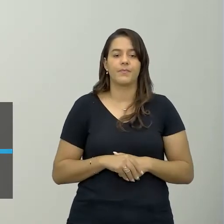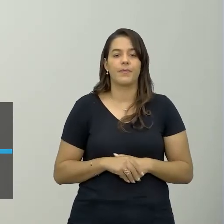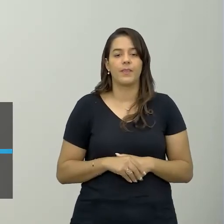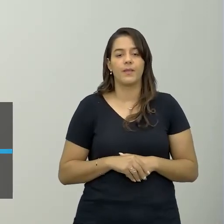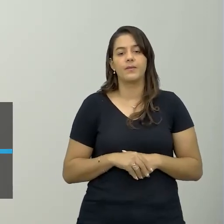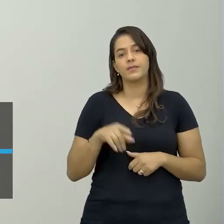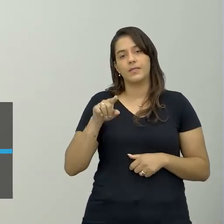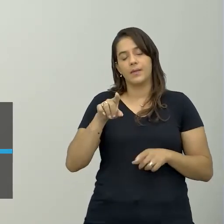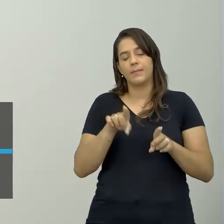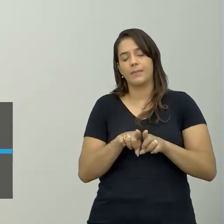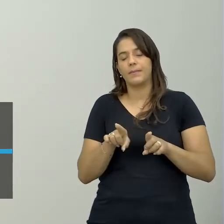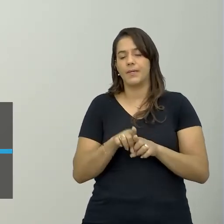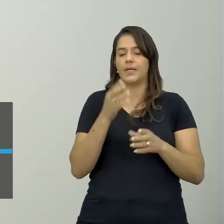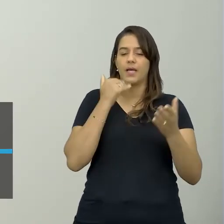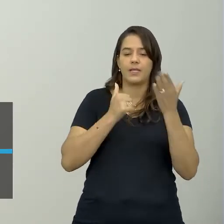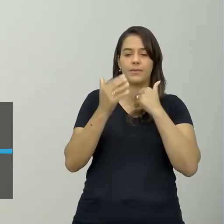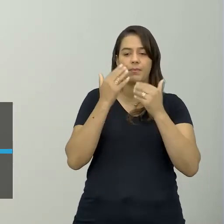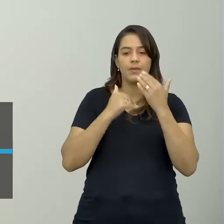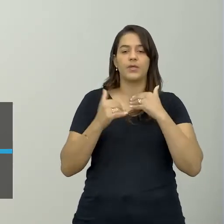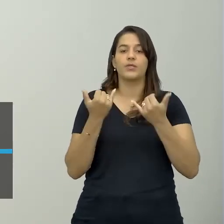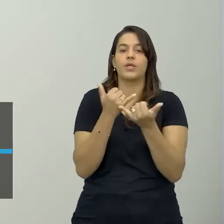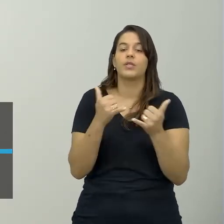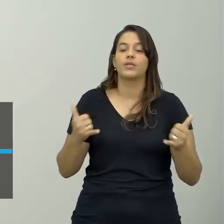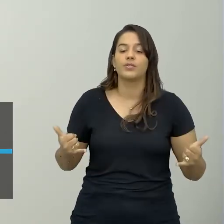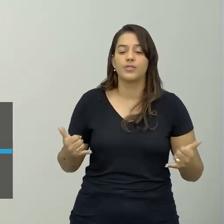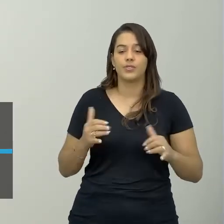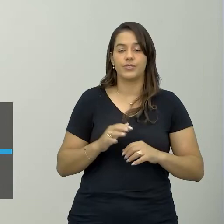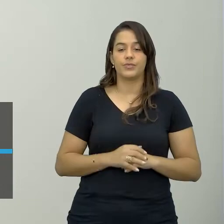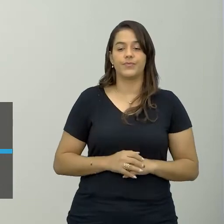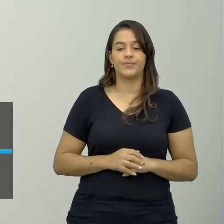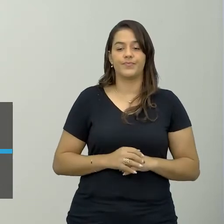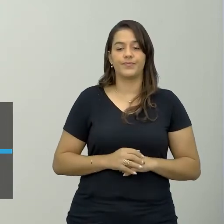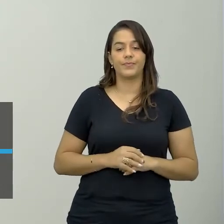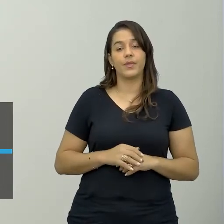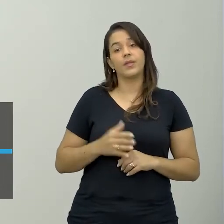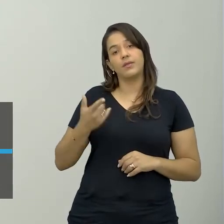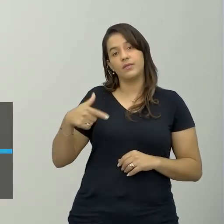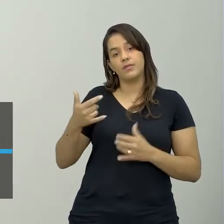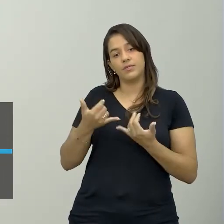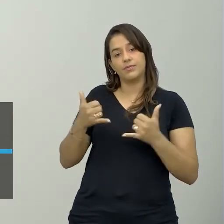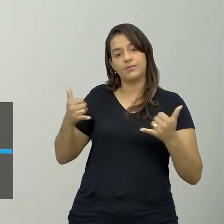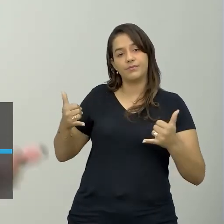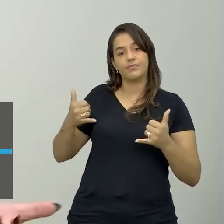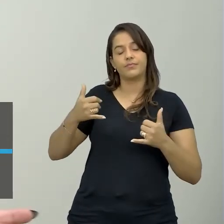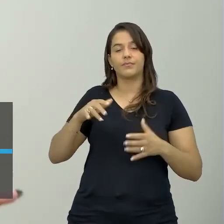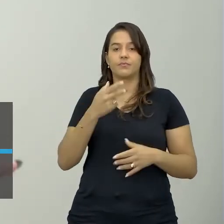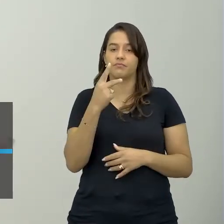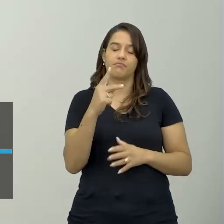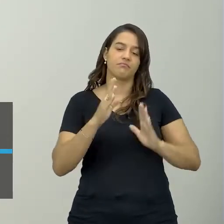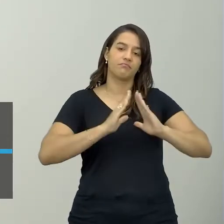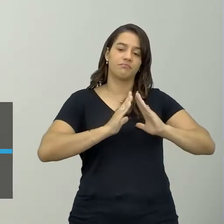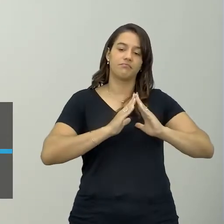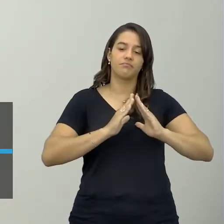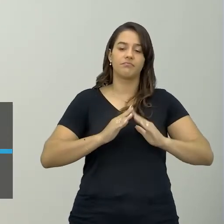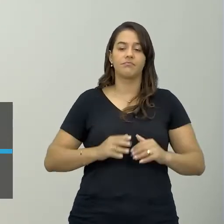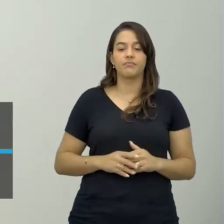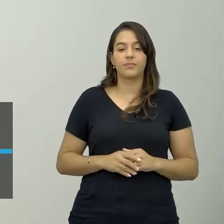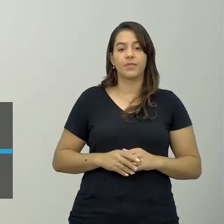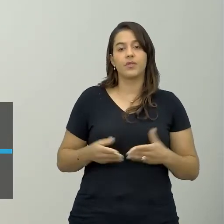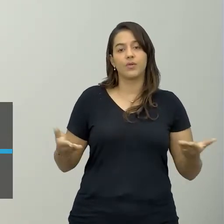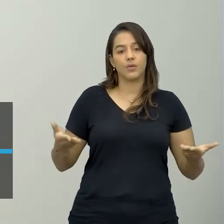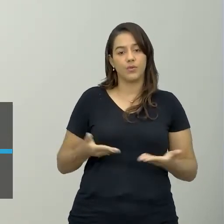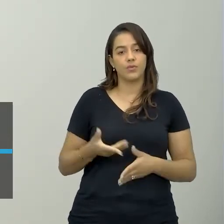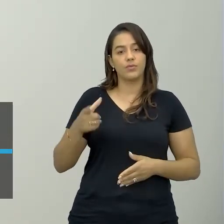em alimento, é de economizar de energia, né? De energia, tanto seja elétrica, enfim, as que você tem em casa. E hoje a gente tem